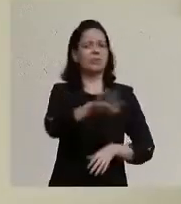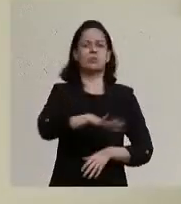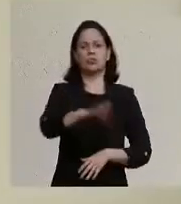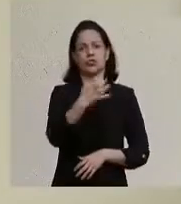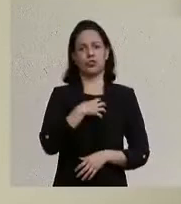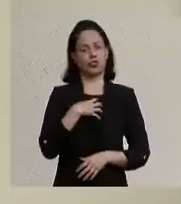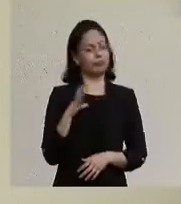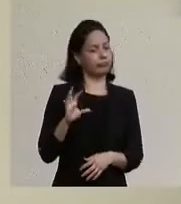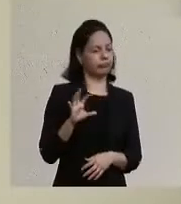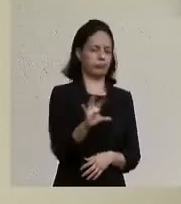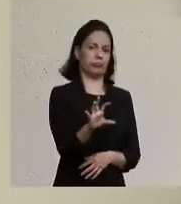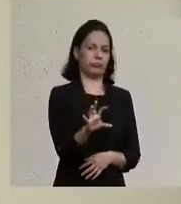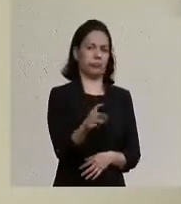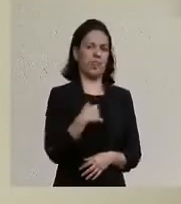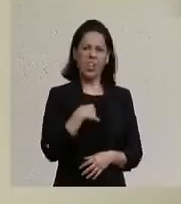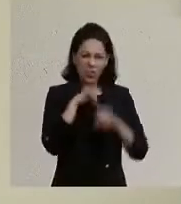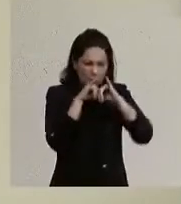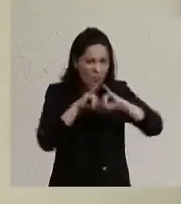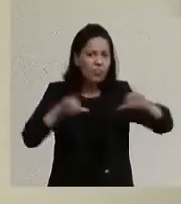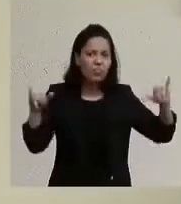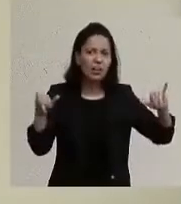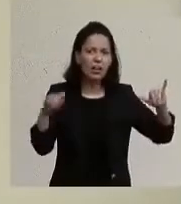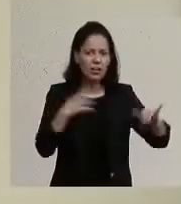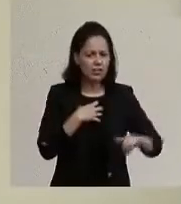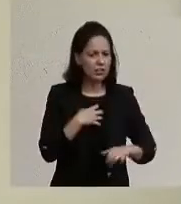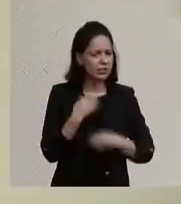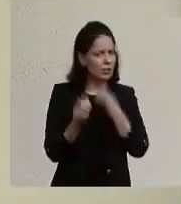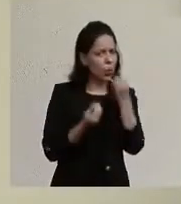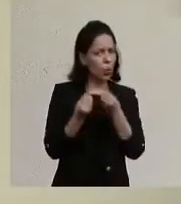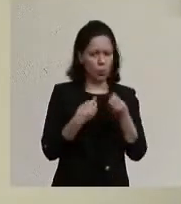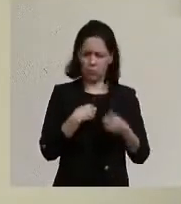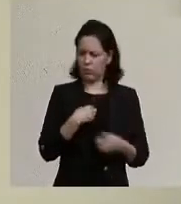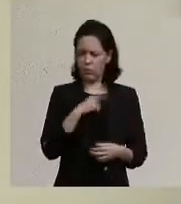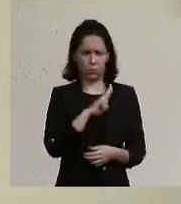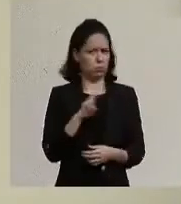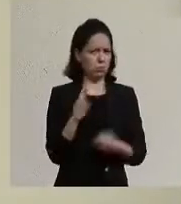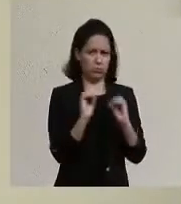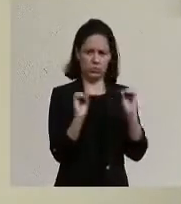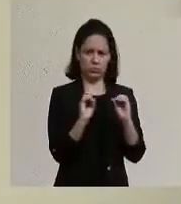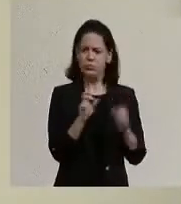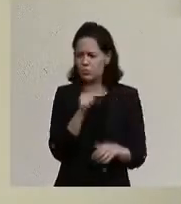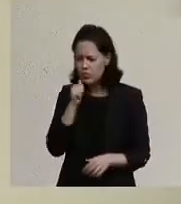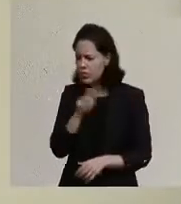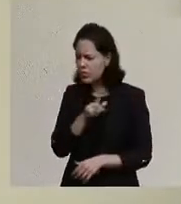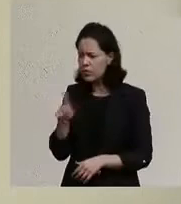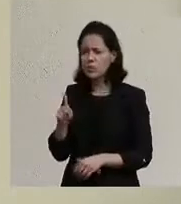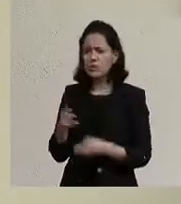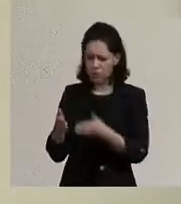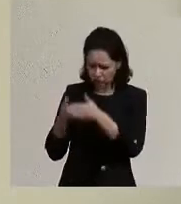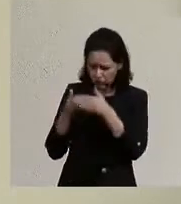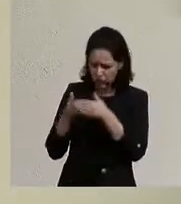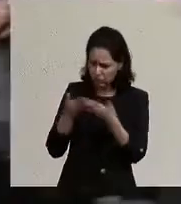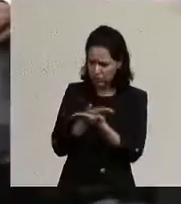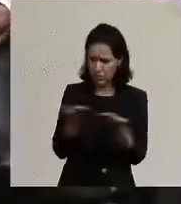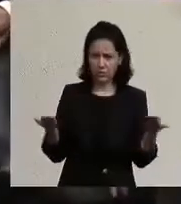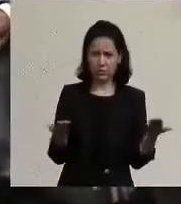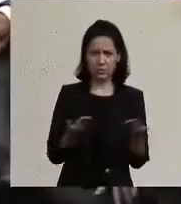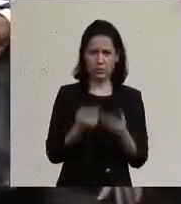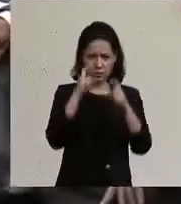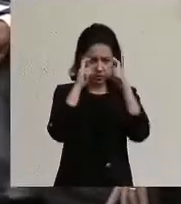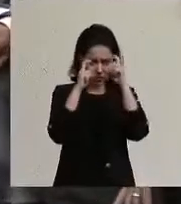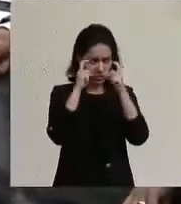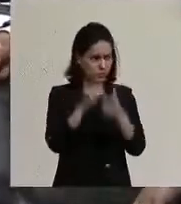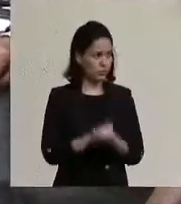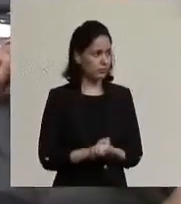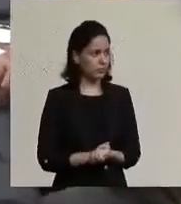desse tipo eu não falo coisas que não são colocadas a mim Presidente por gentileza controle exceção Presidente por